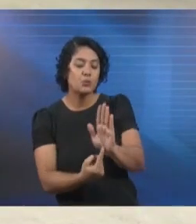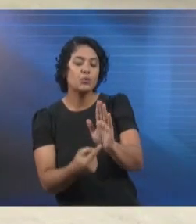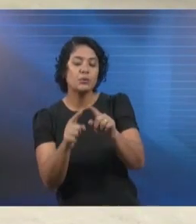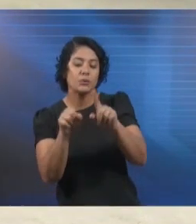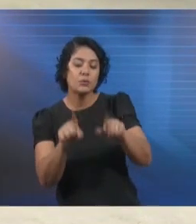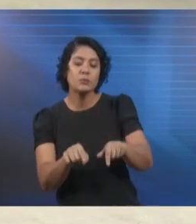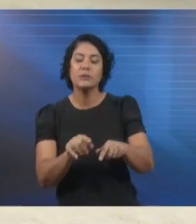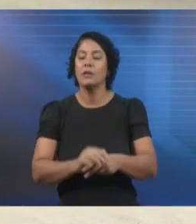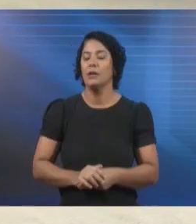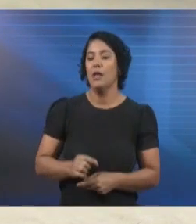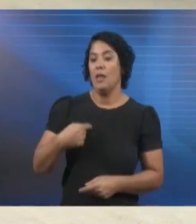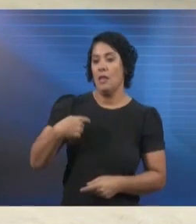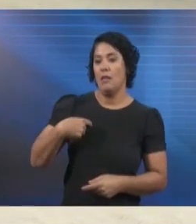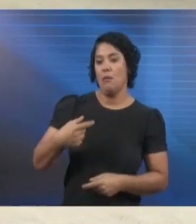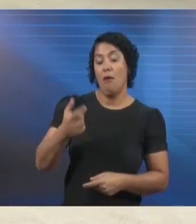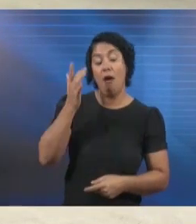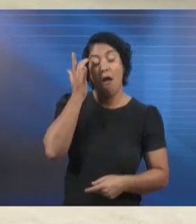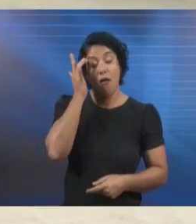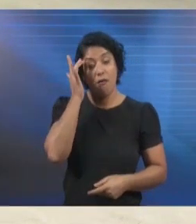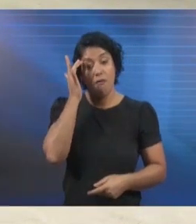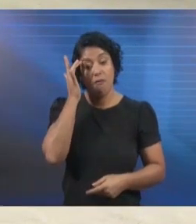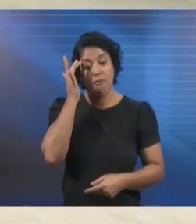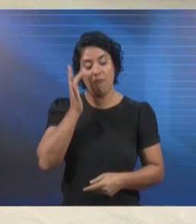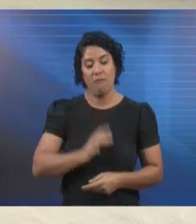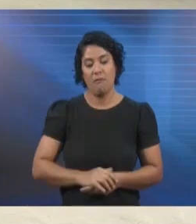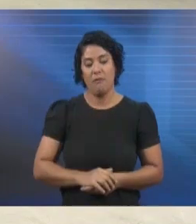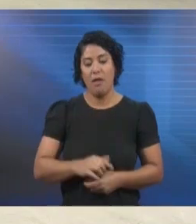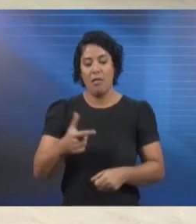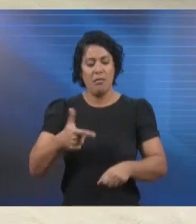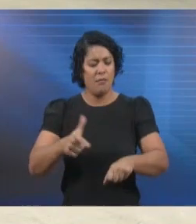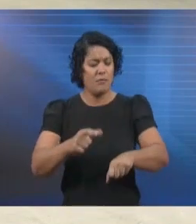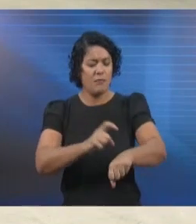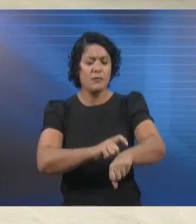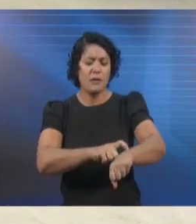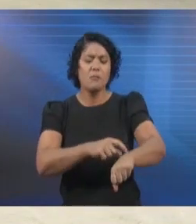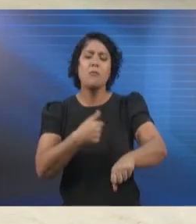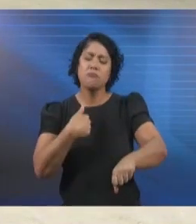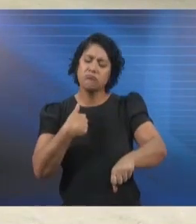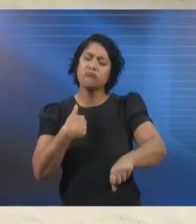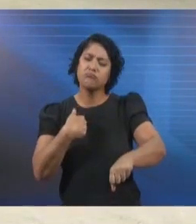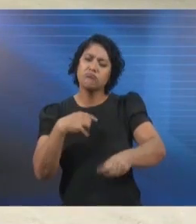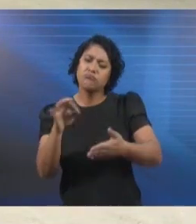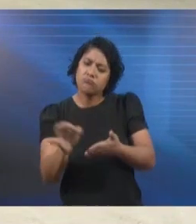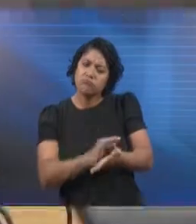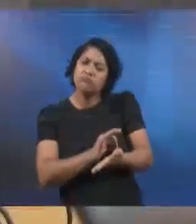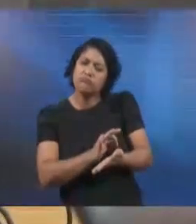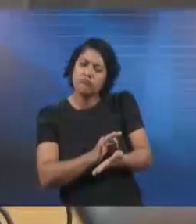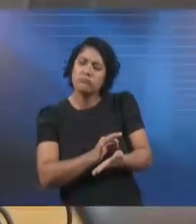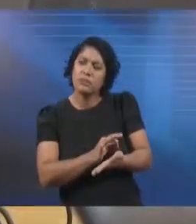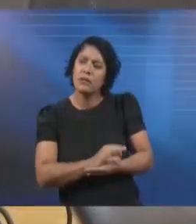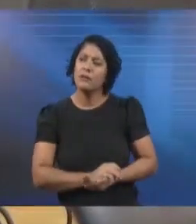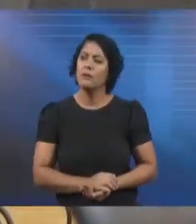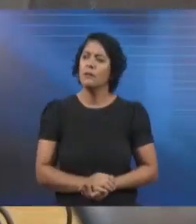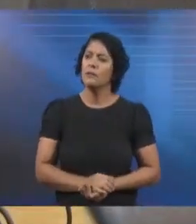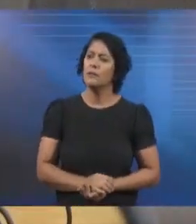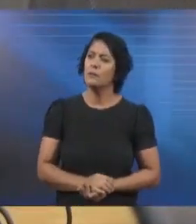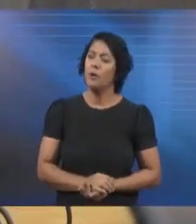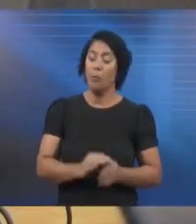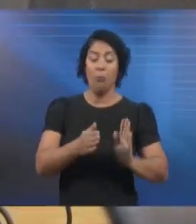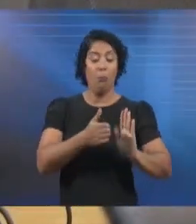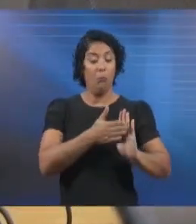projeto Eu apenas acho que aí não contém o prazo mas faço questão de subscrever por ter sido